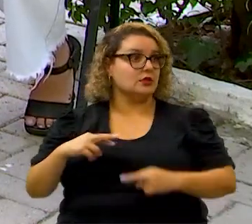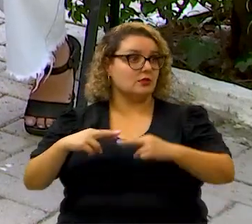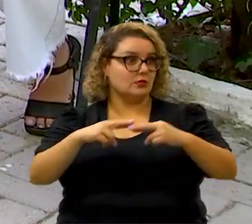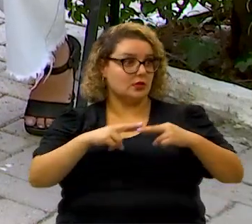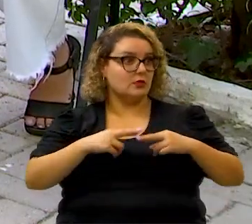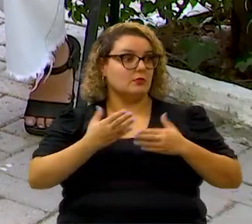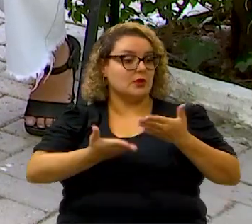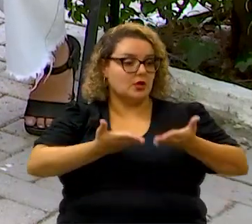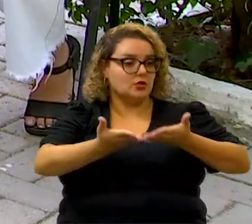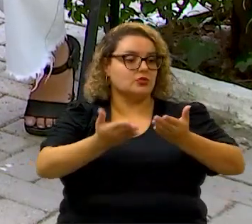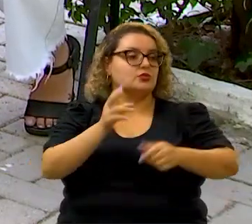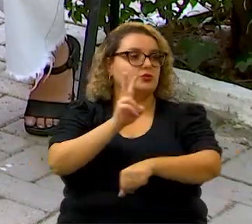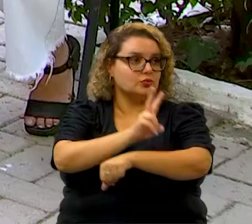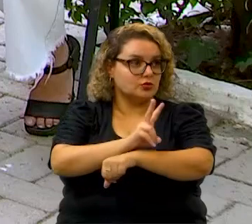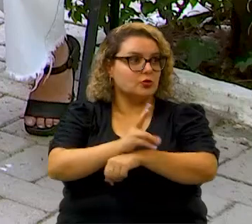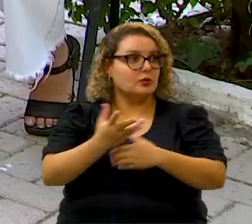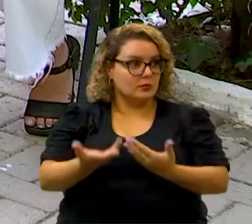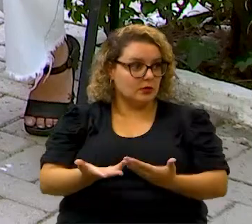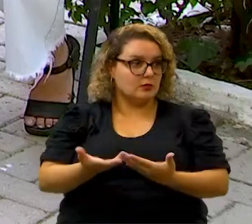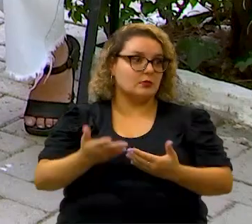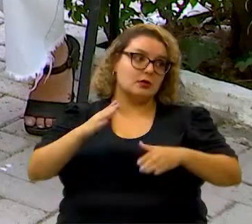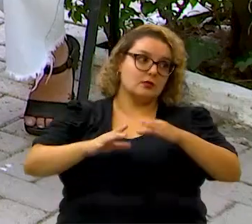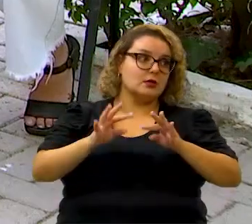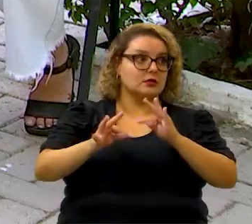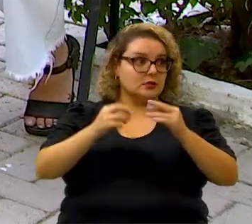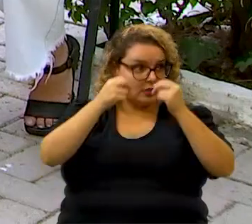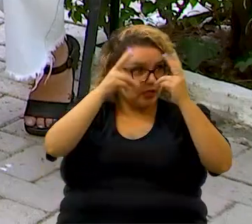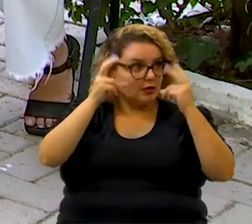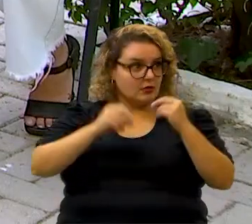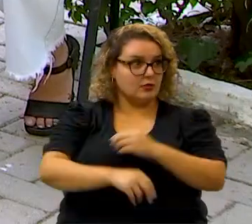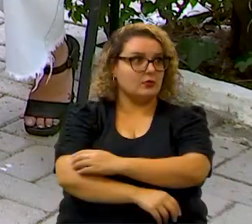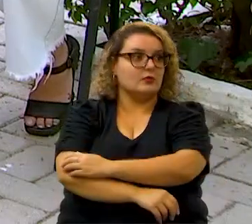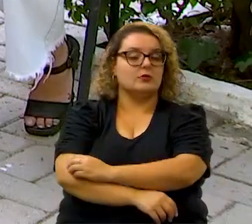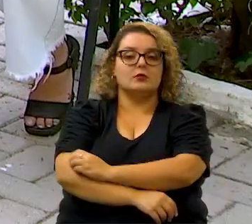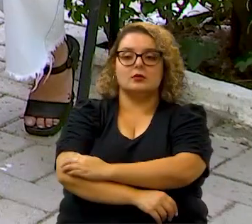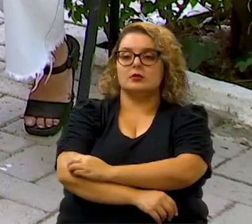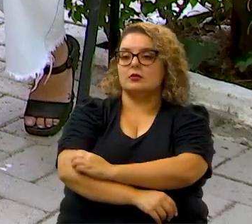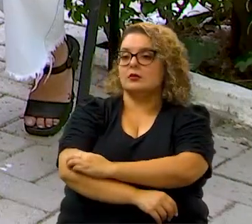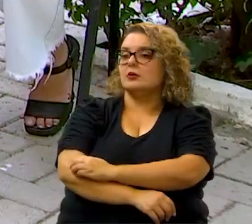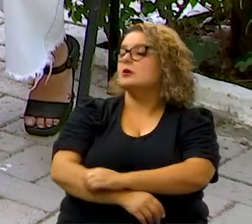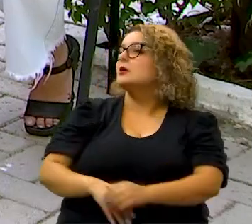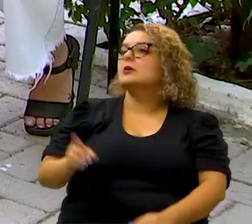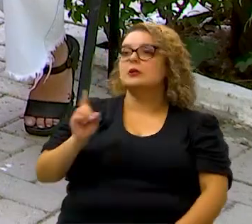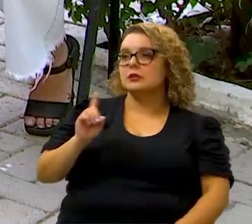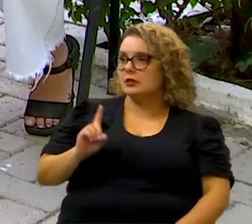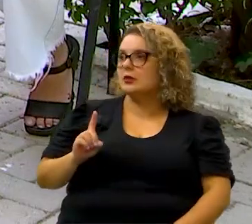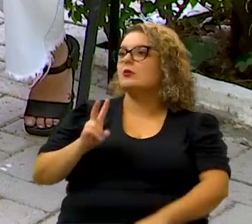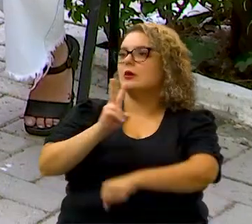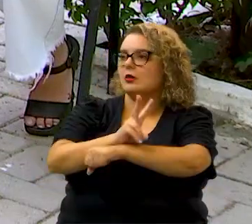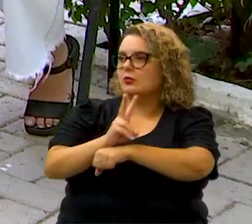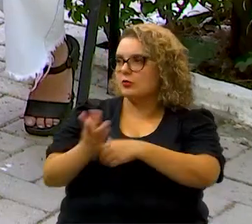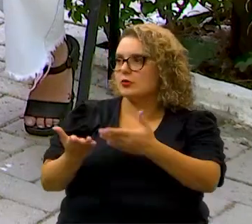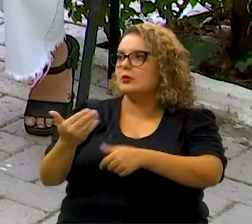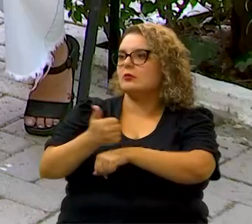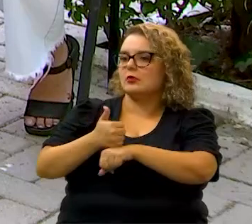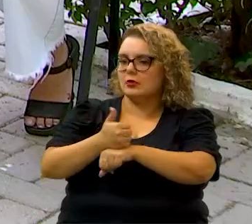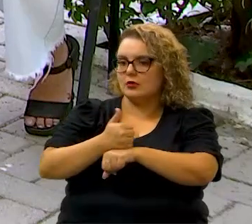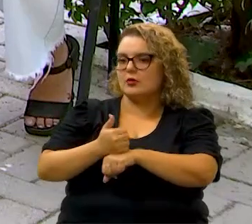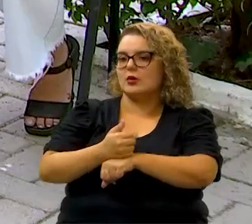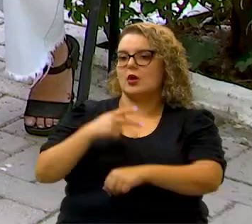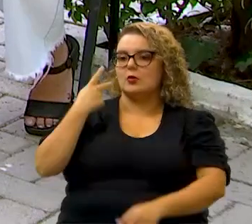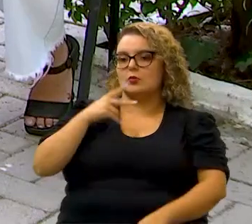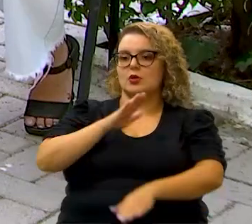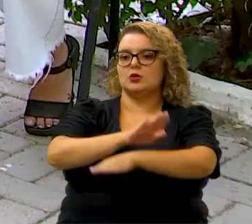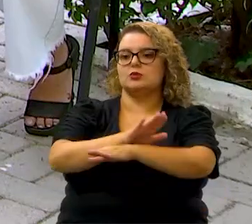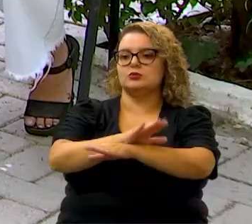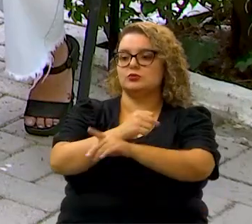isso que vocês têm essa rede de cuidadores também, que são talvez técnicos de enfermagem, acredito? Não, são cuidadores, né? São